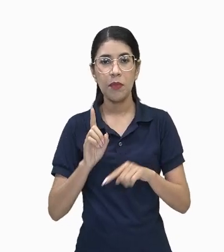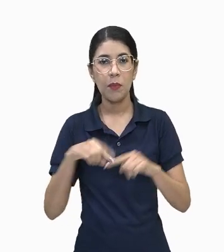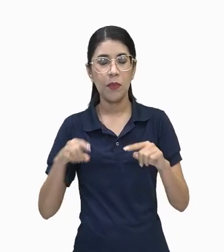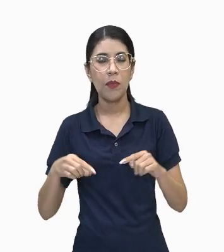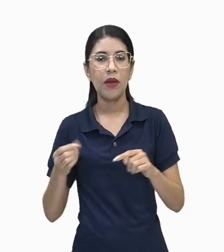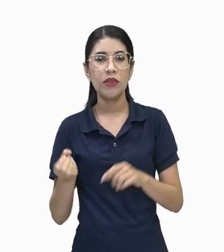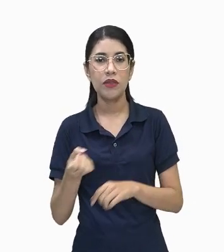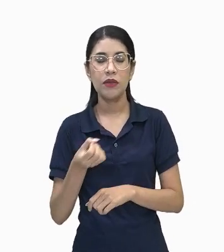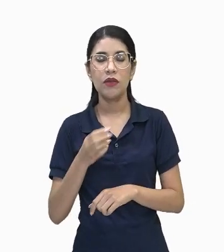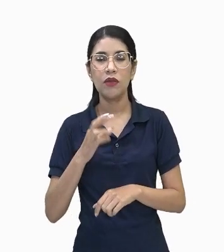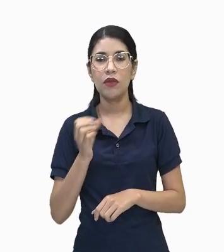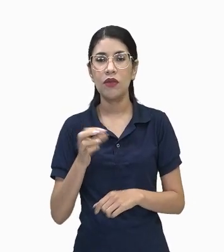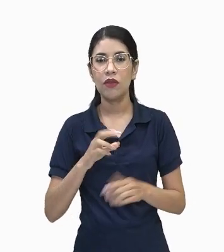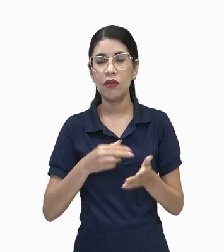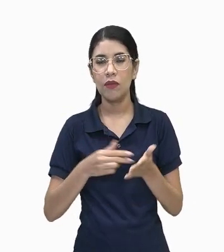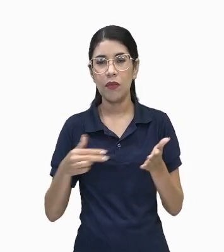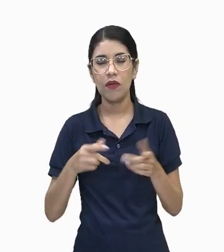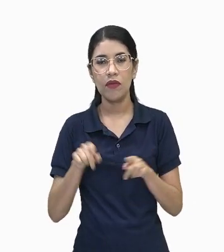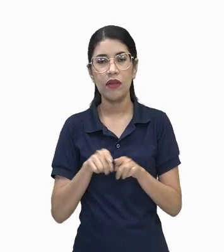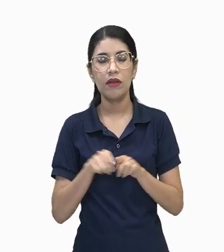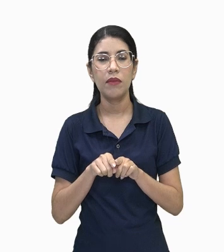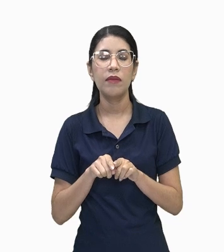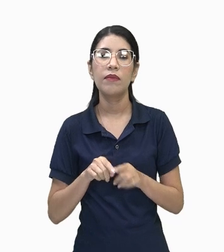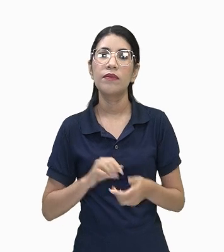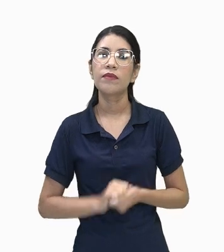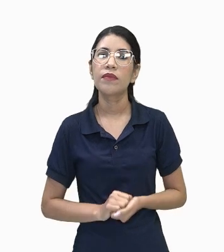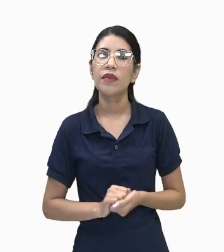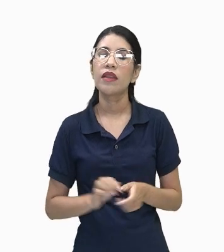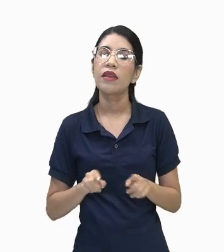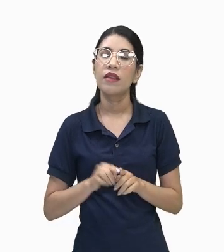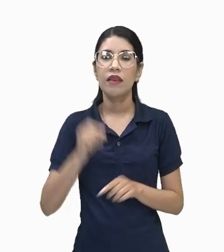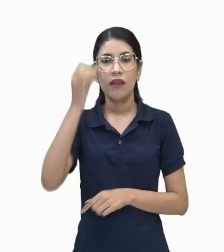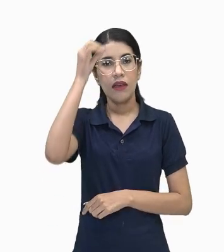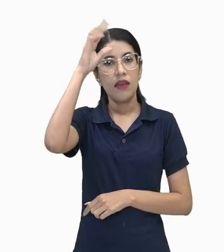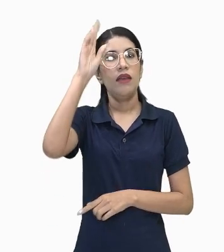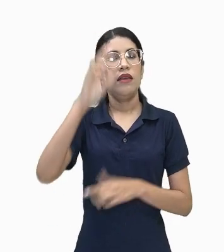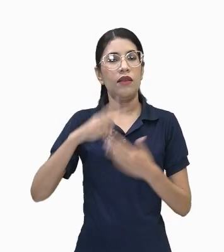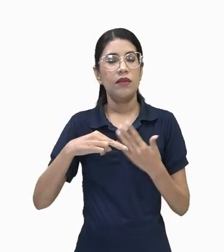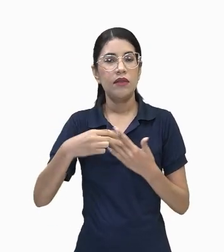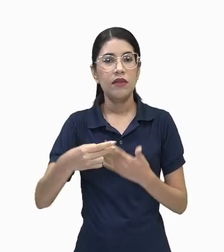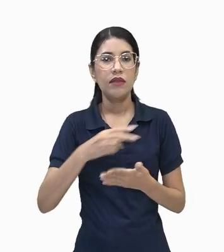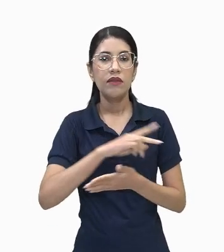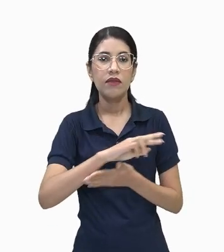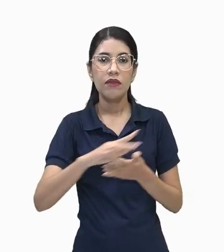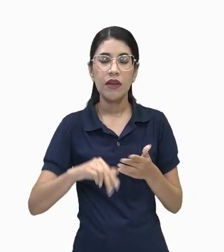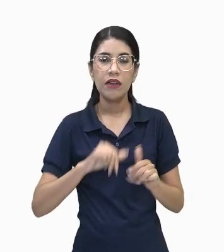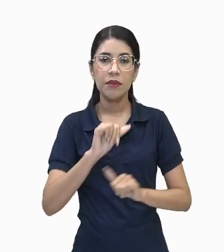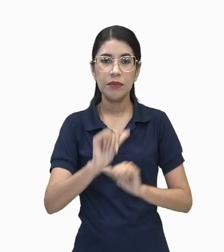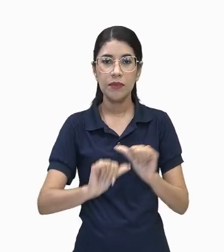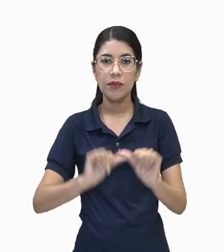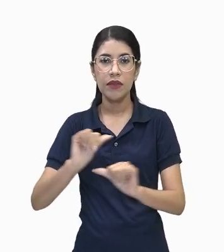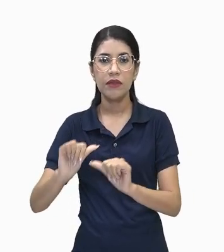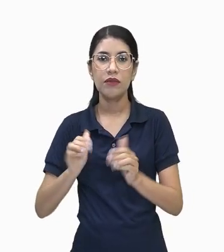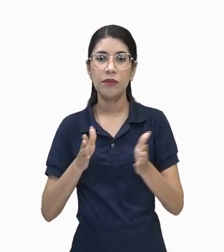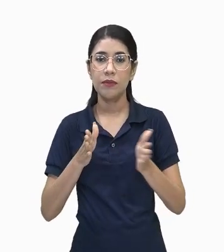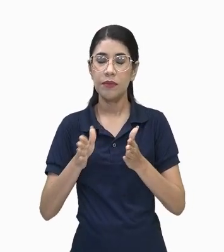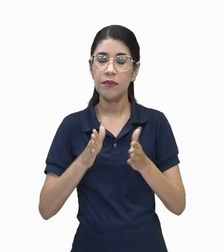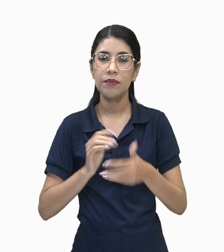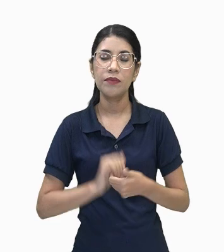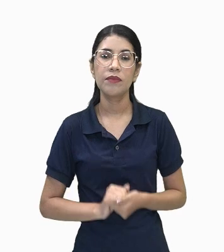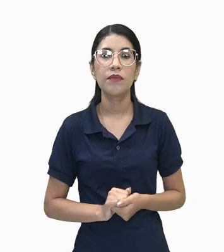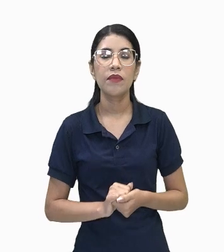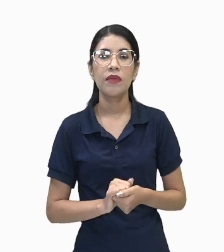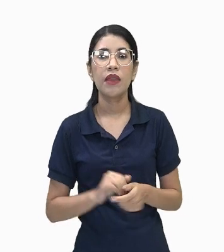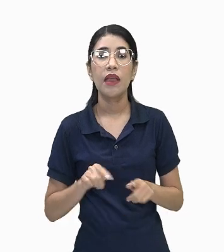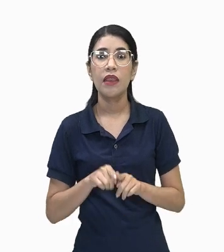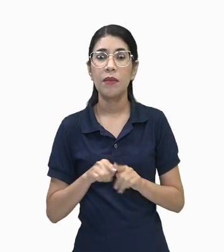produtos conhecidos como conhecimentos, e as consequentes transformações. A intensificação